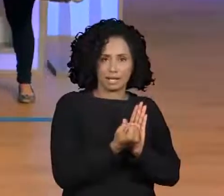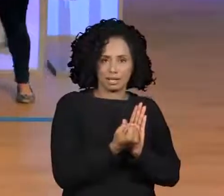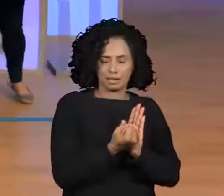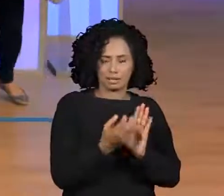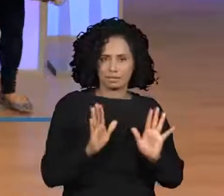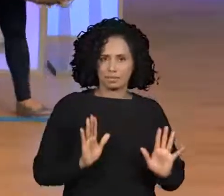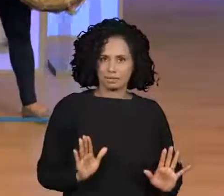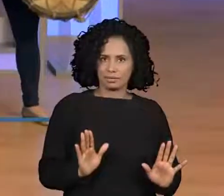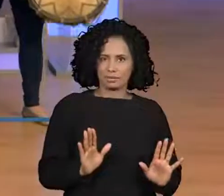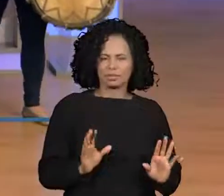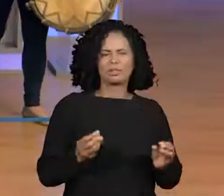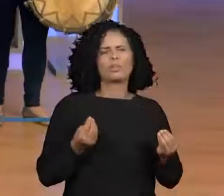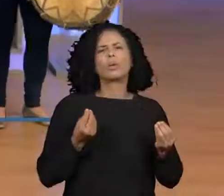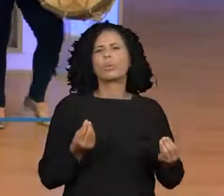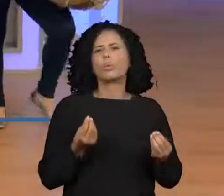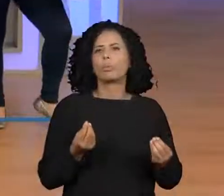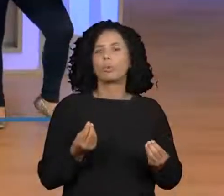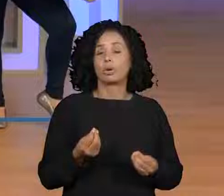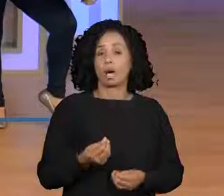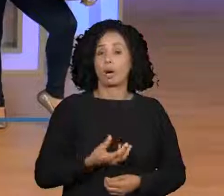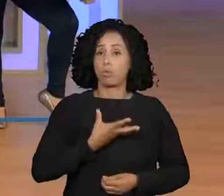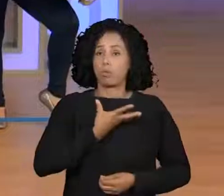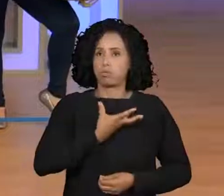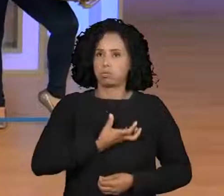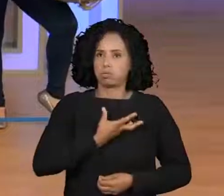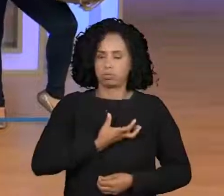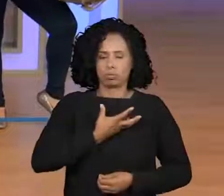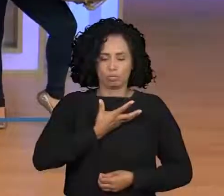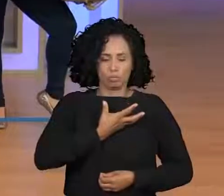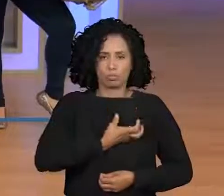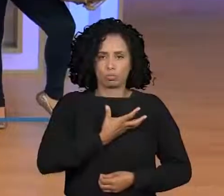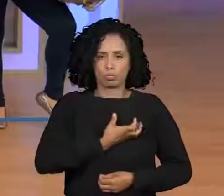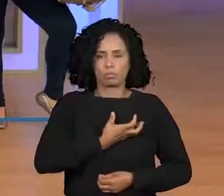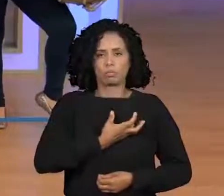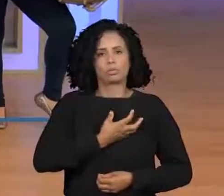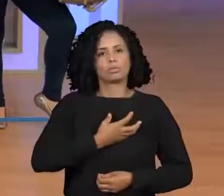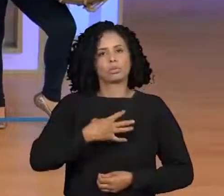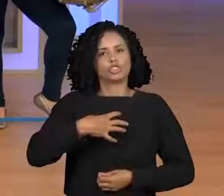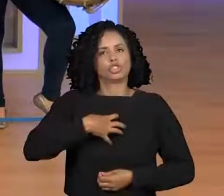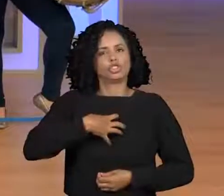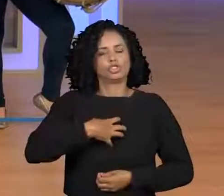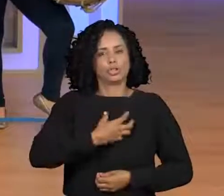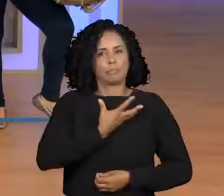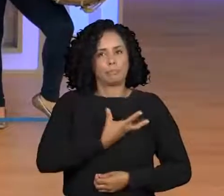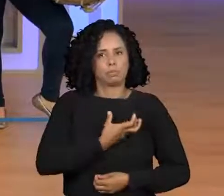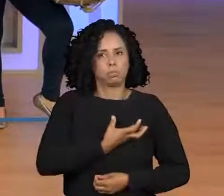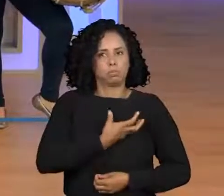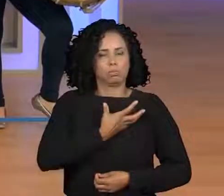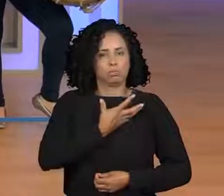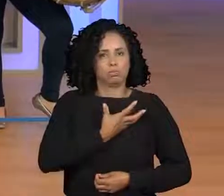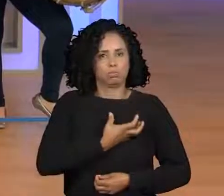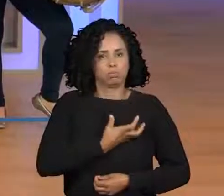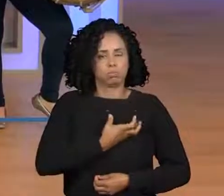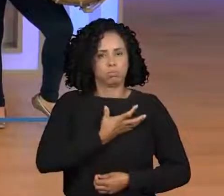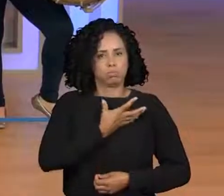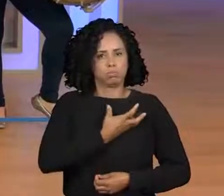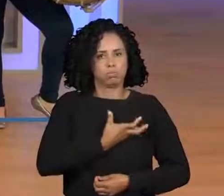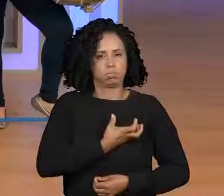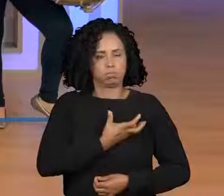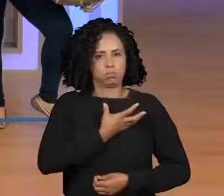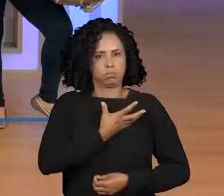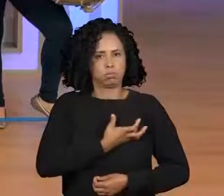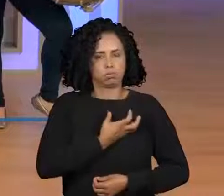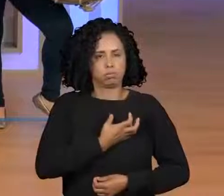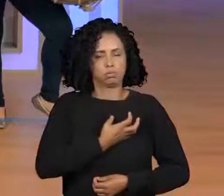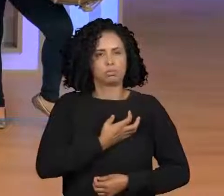né? É pulsação. Que vai servir para marcar. Tá. Então é a pulsação. Exato.